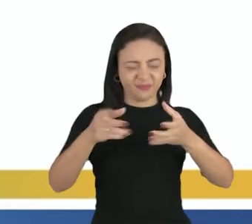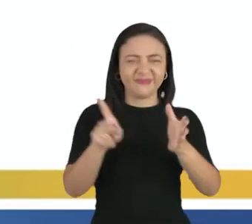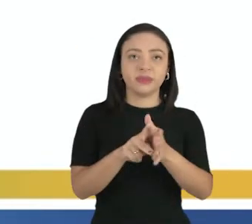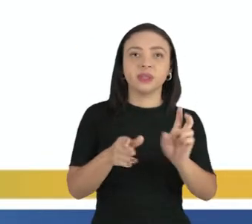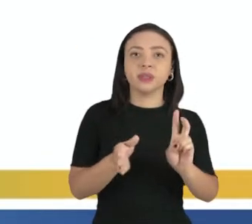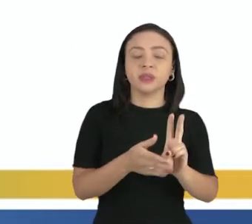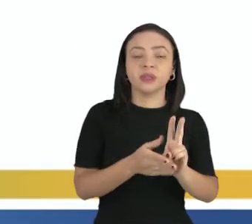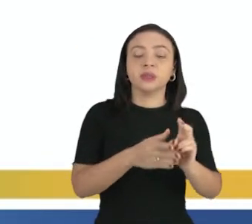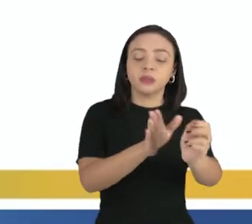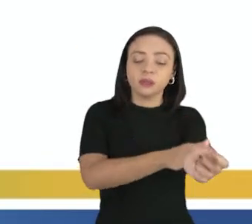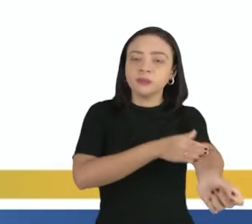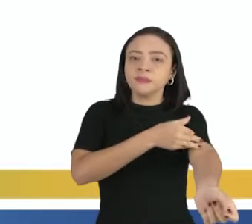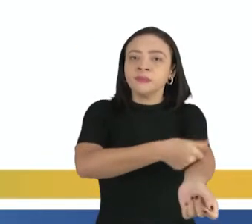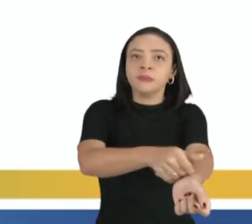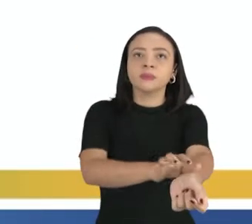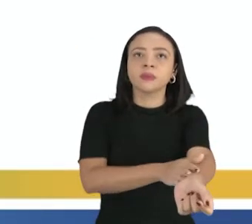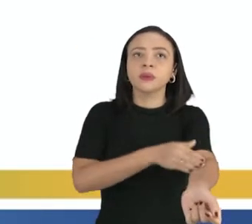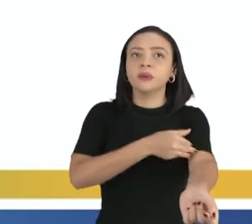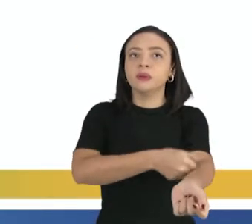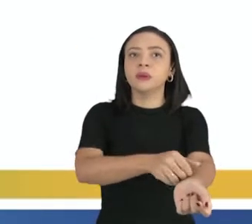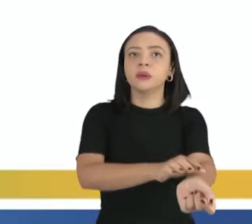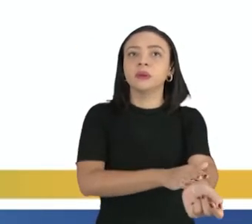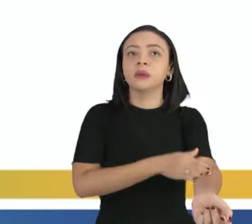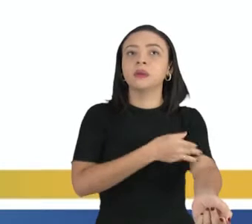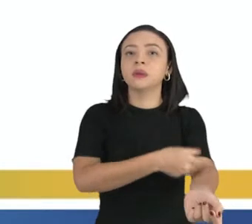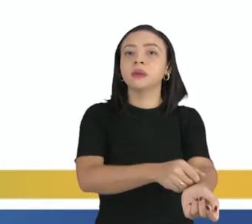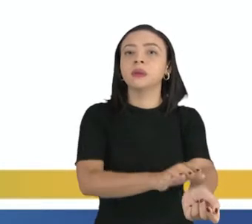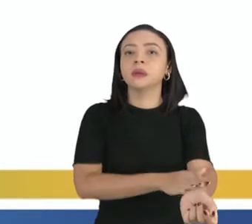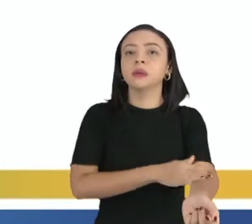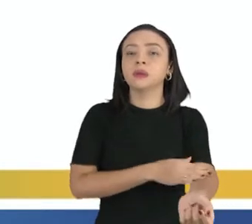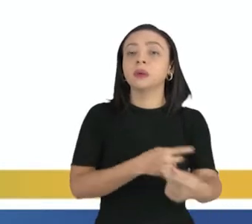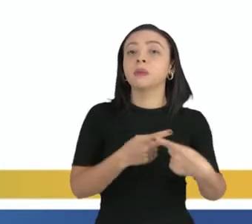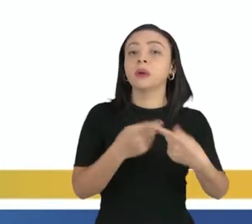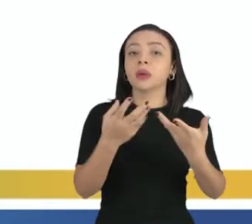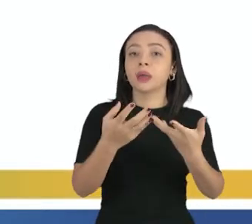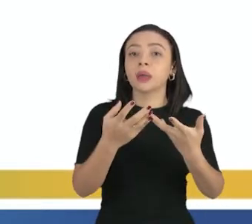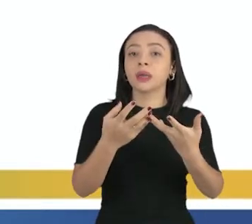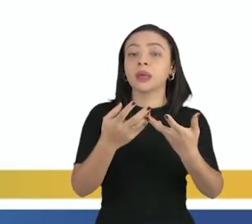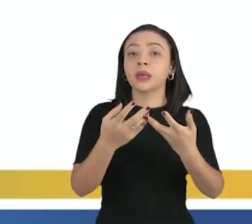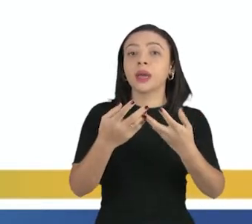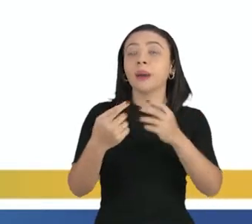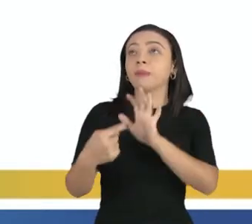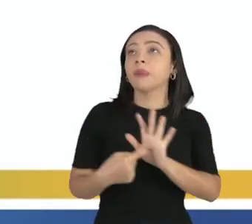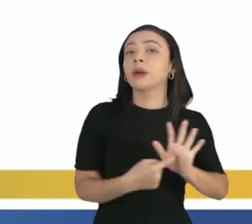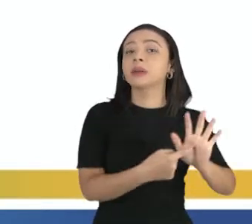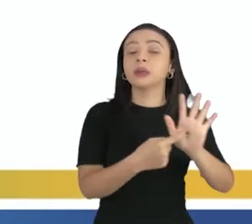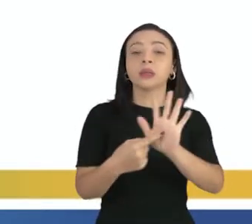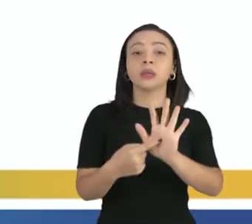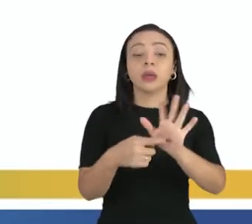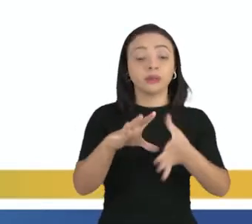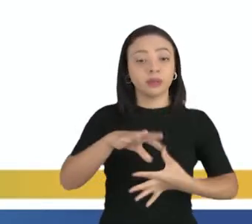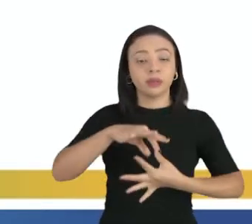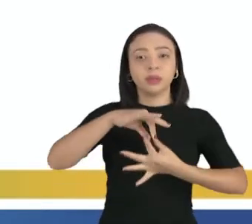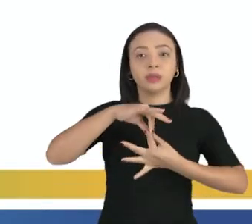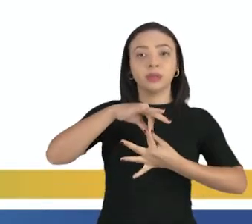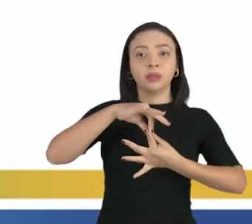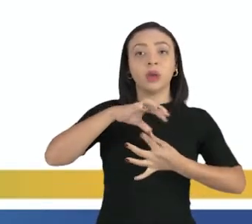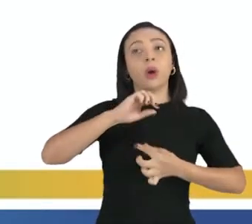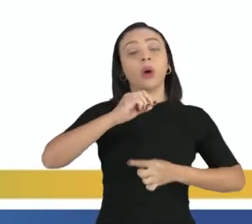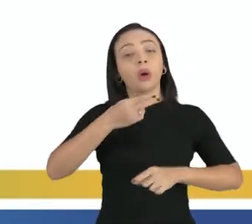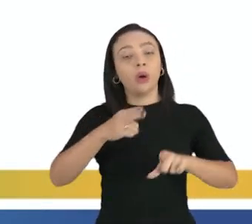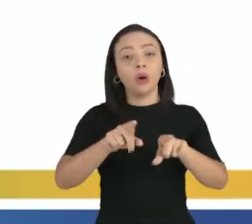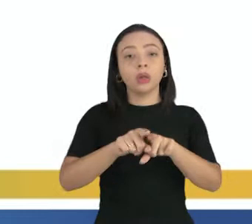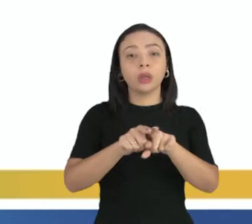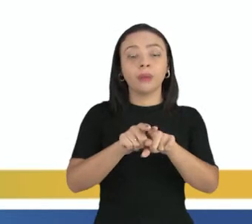elas pintam os seus corpos como forma de exercer a sua espiritualidade ou ainda o seu senso